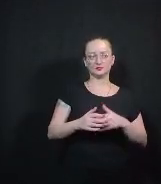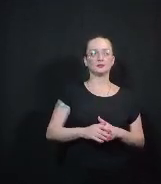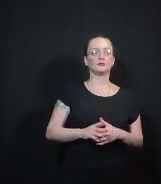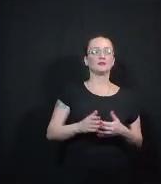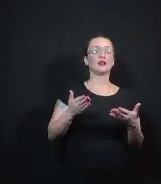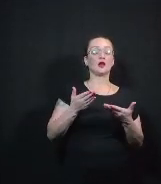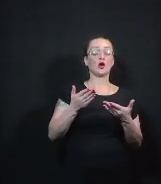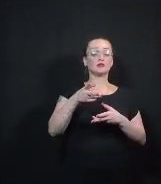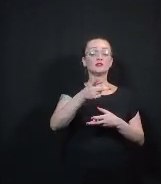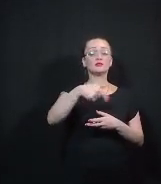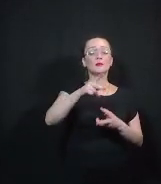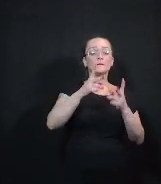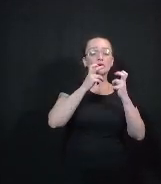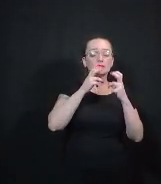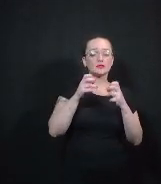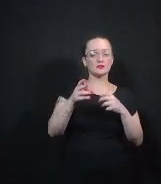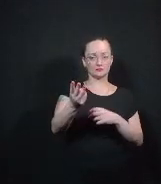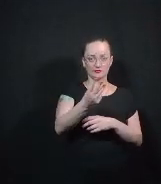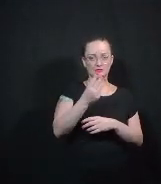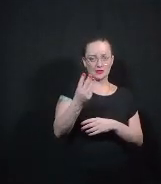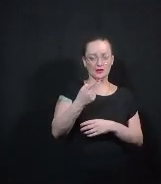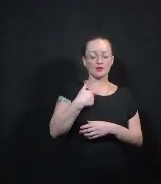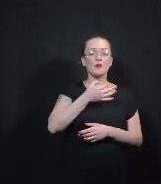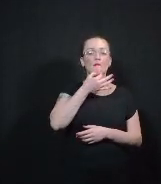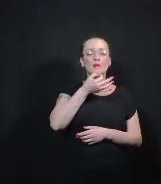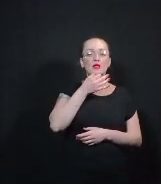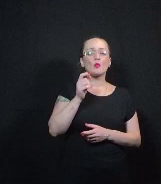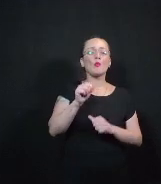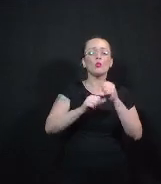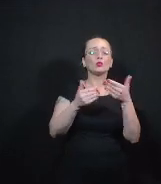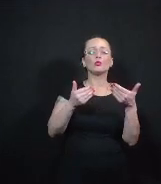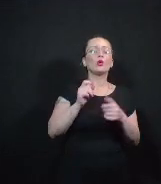de vocês três, eu queria muito ouvir os três sobre isso, assim, o que que mudou?